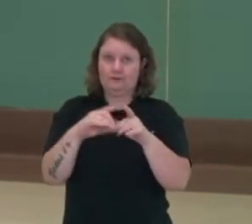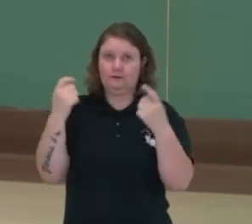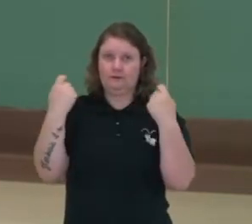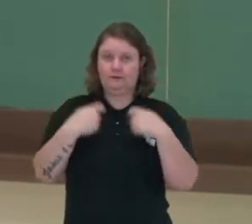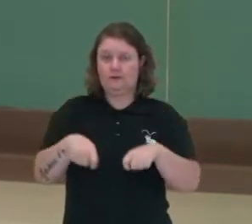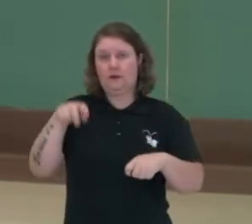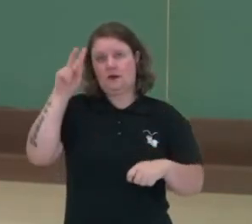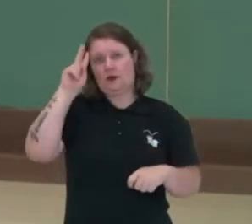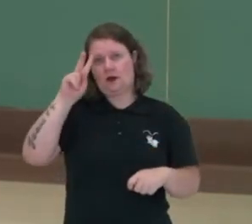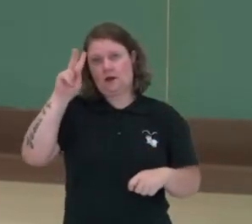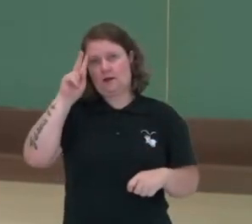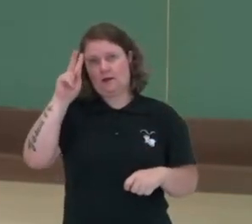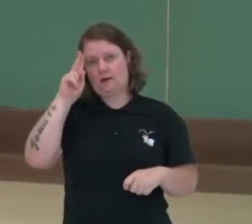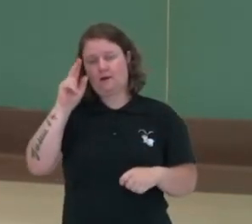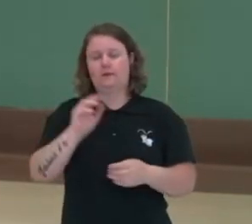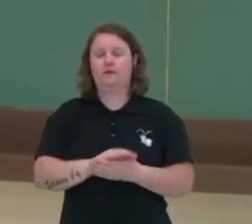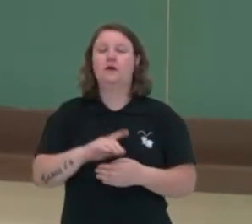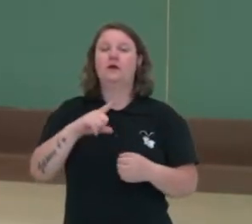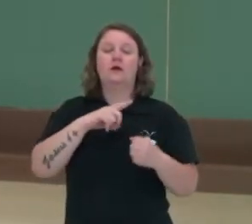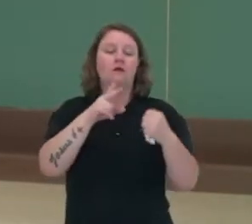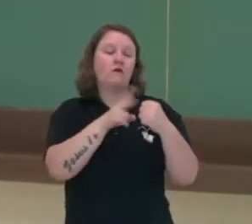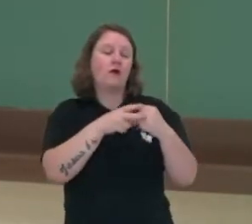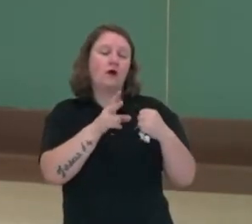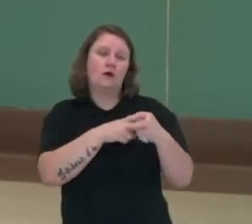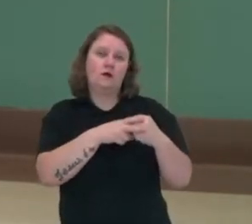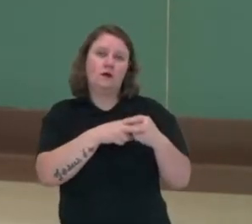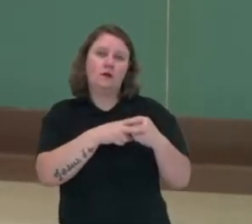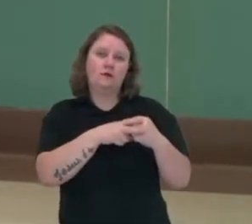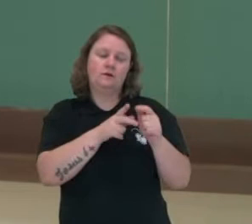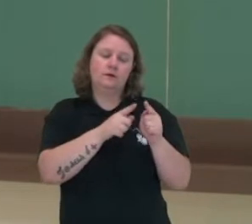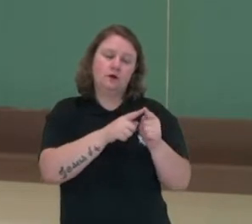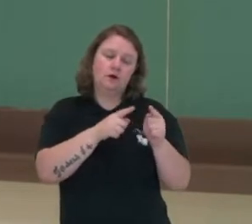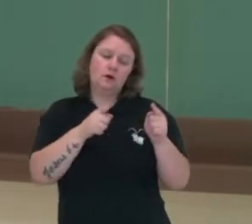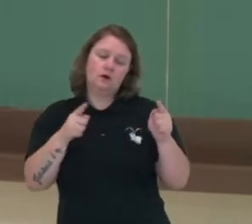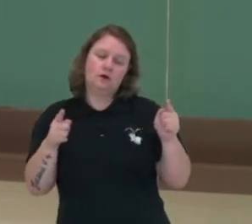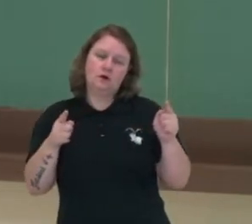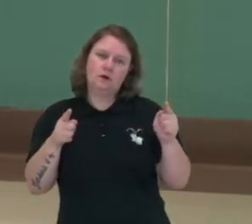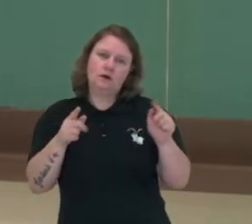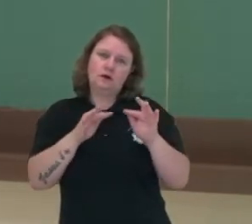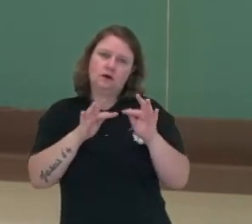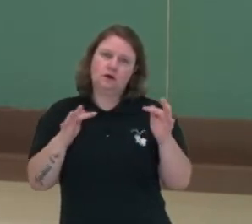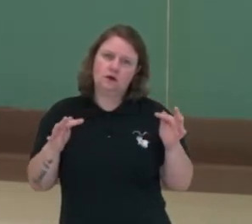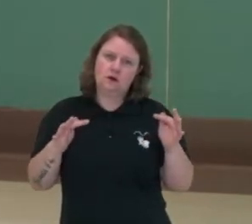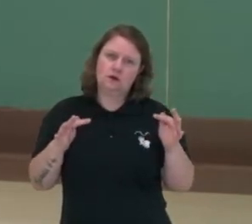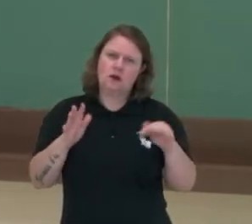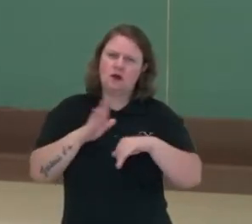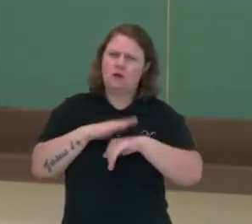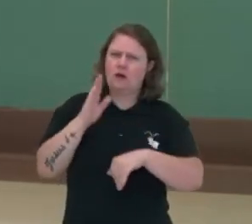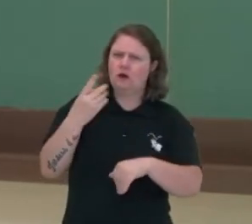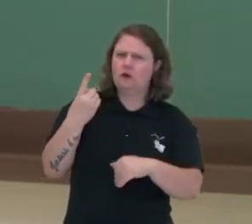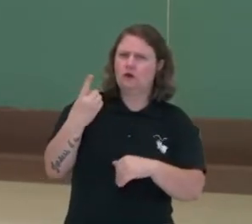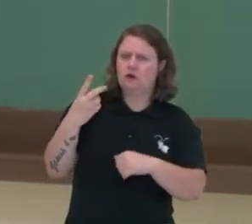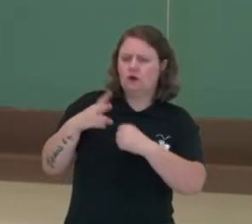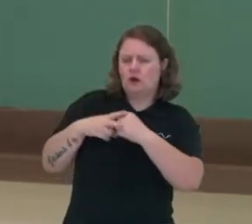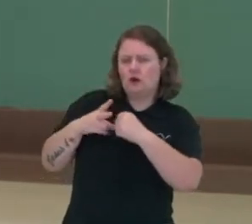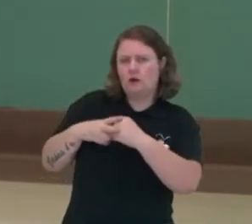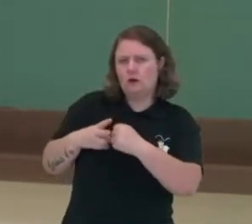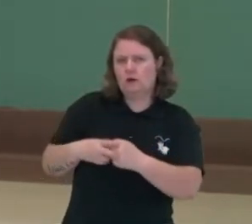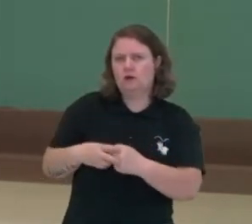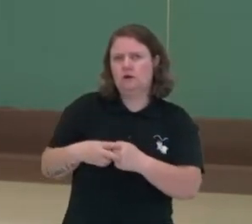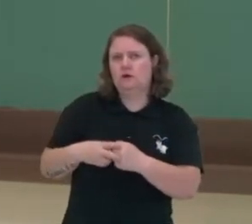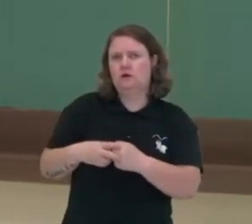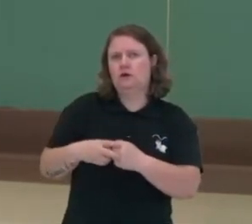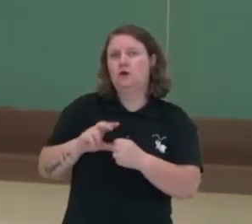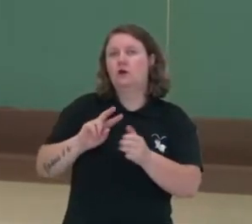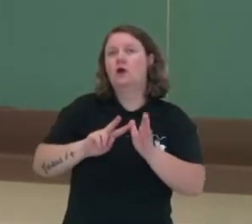Então, quando tem um verbo, o período é simples, uma oração apenas. Quando eu tenho mais de um verbo, por